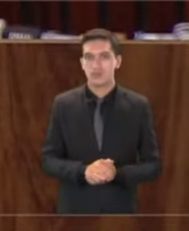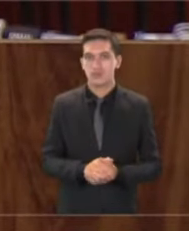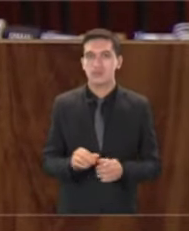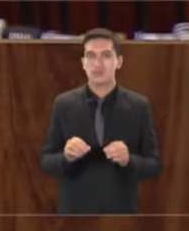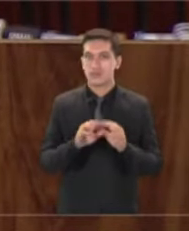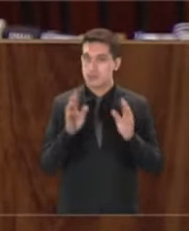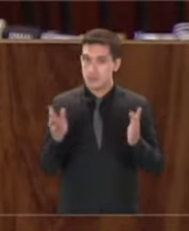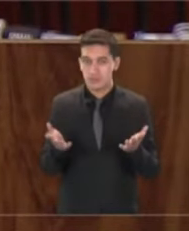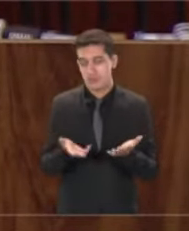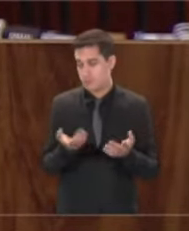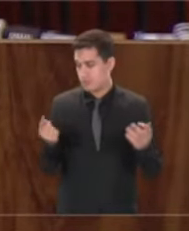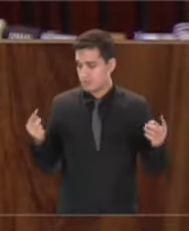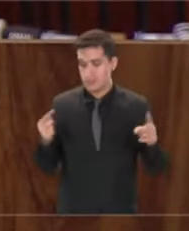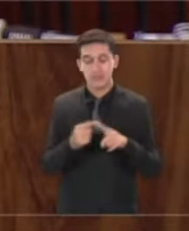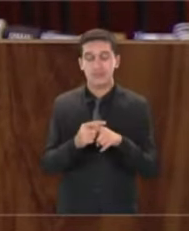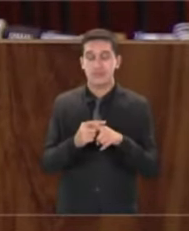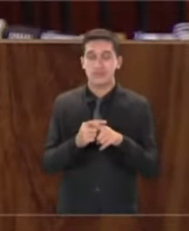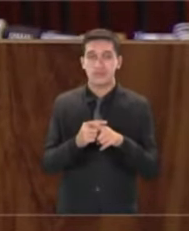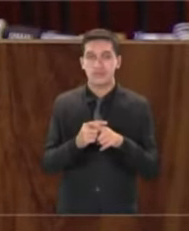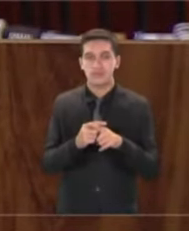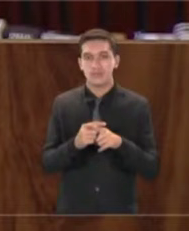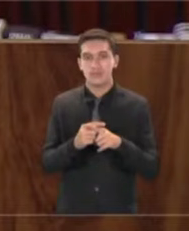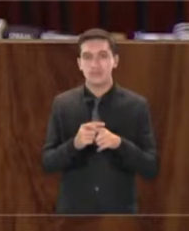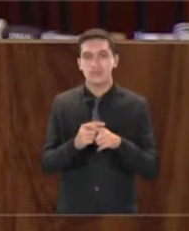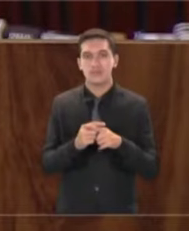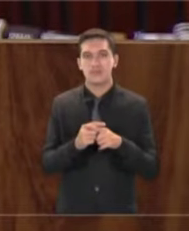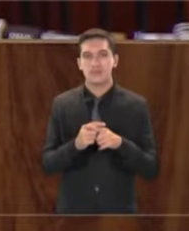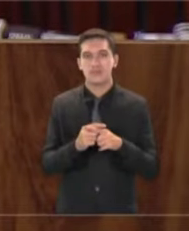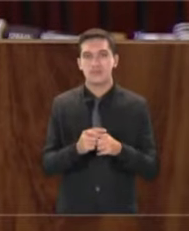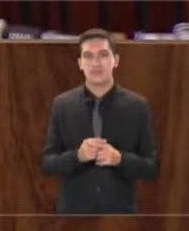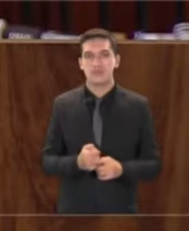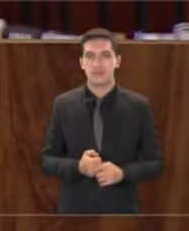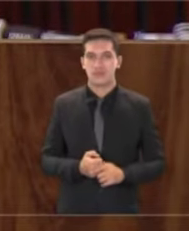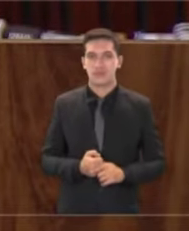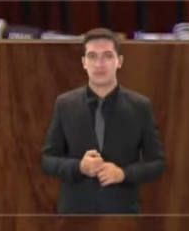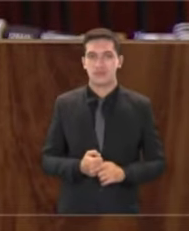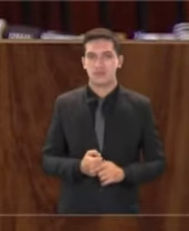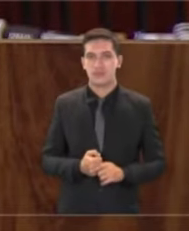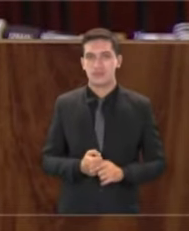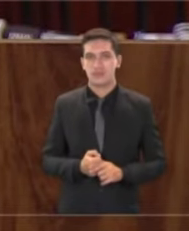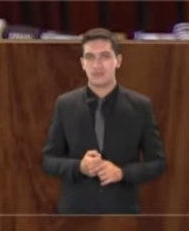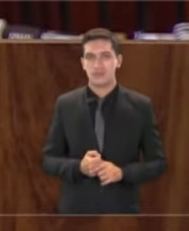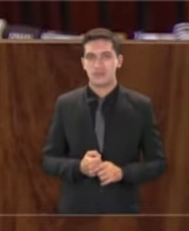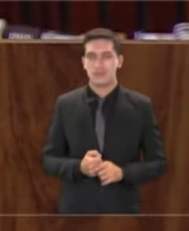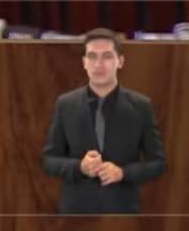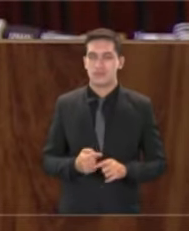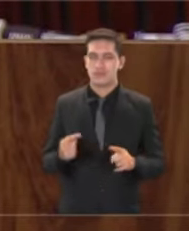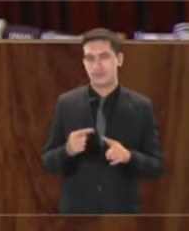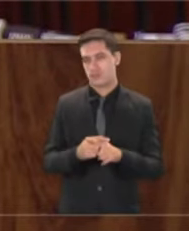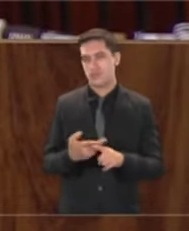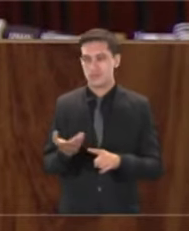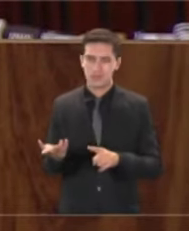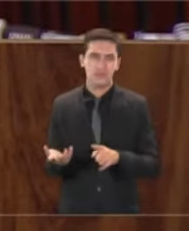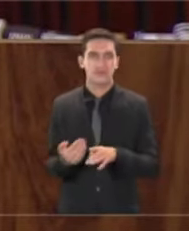claramente antagônica a correntes mais socialistas. Inclusive, não